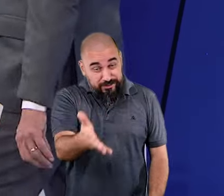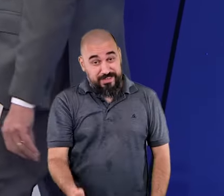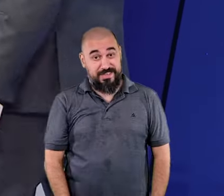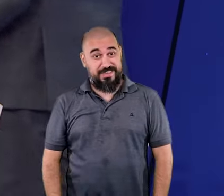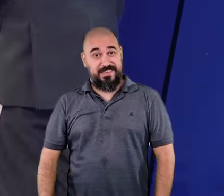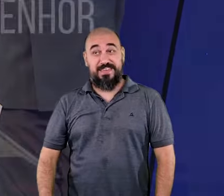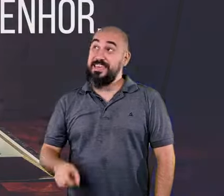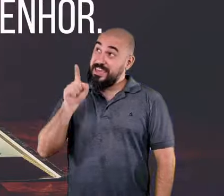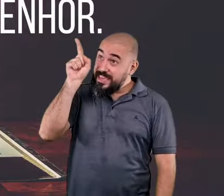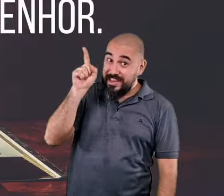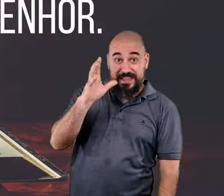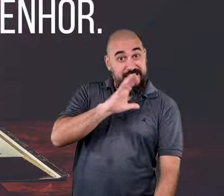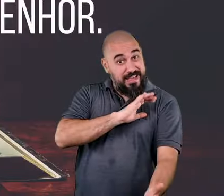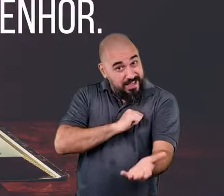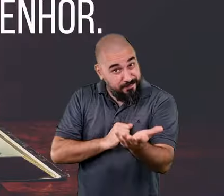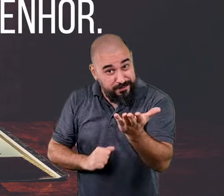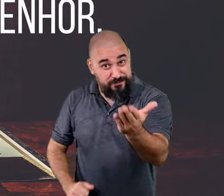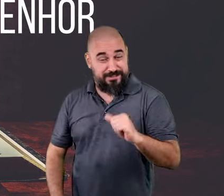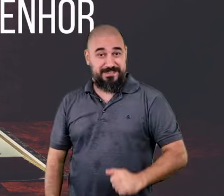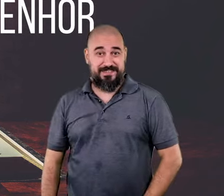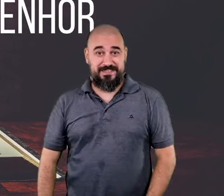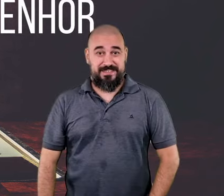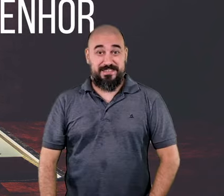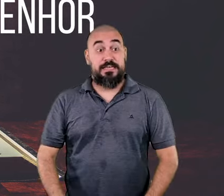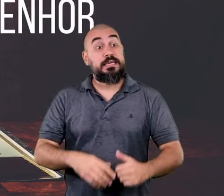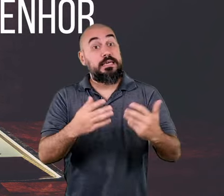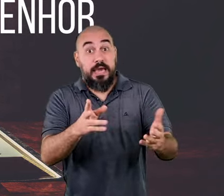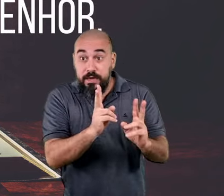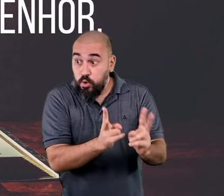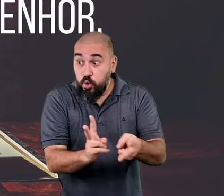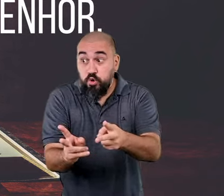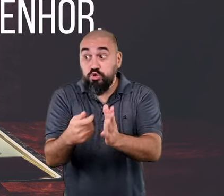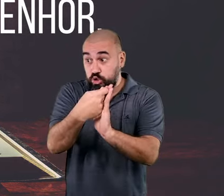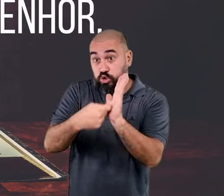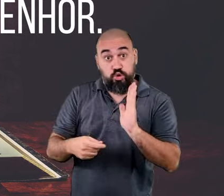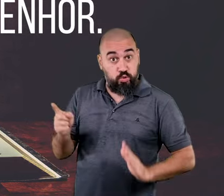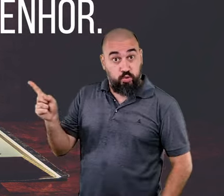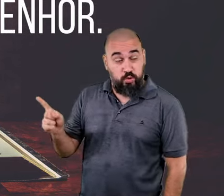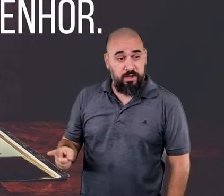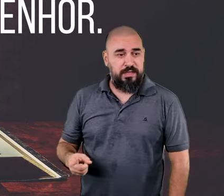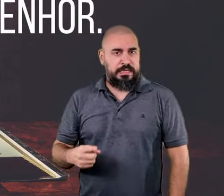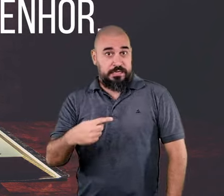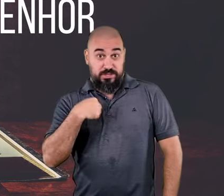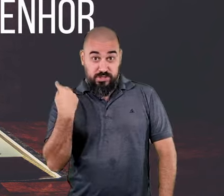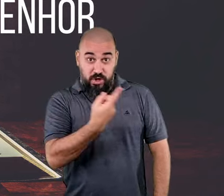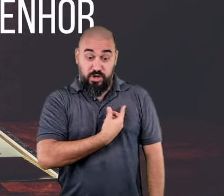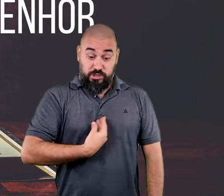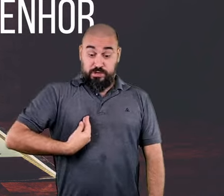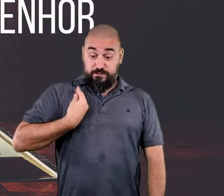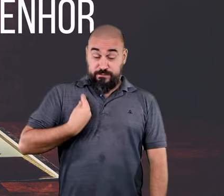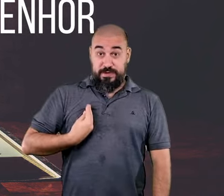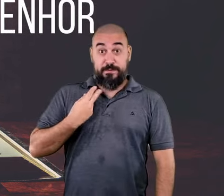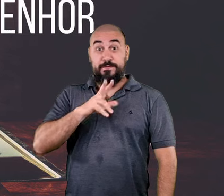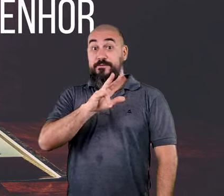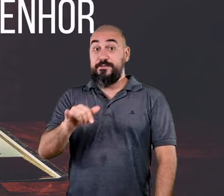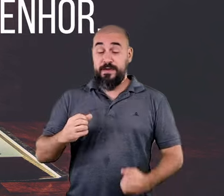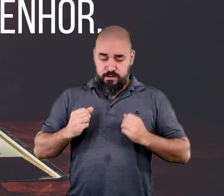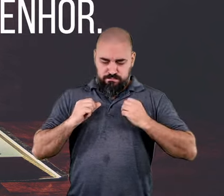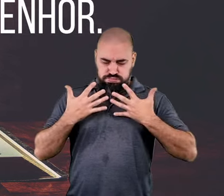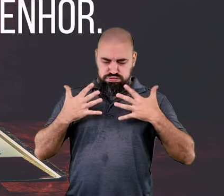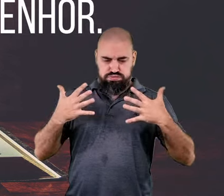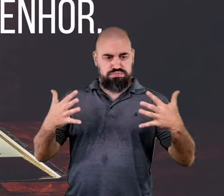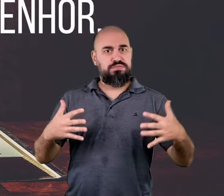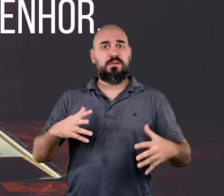versículo 17: depois nós, os vivos, os que ficarmos, seremos arrebatados juntamente com eles,